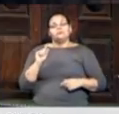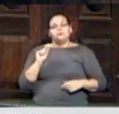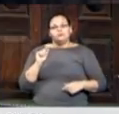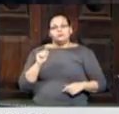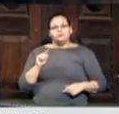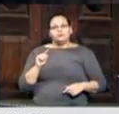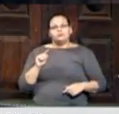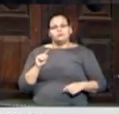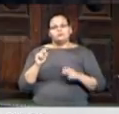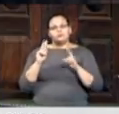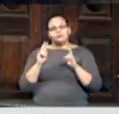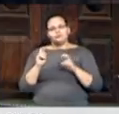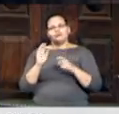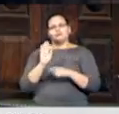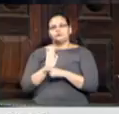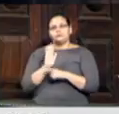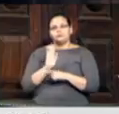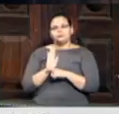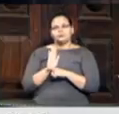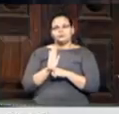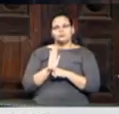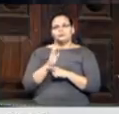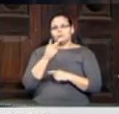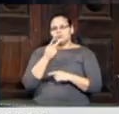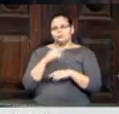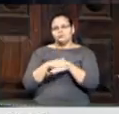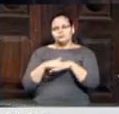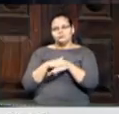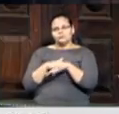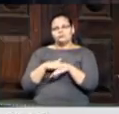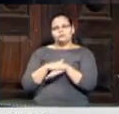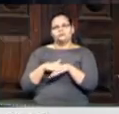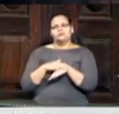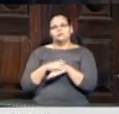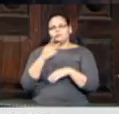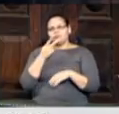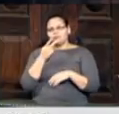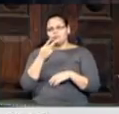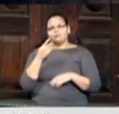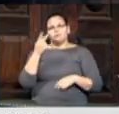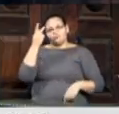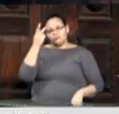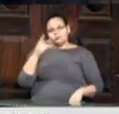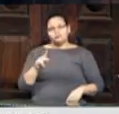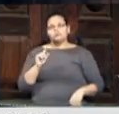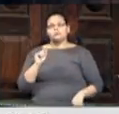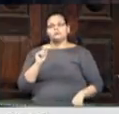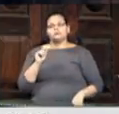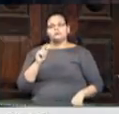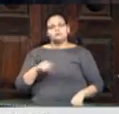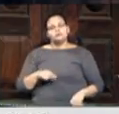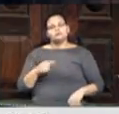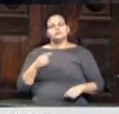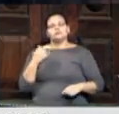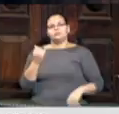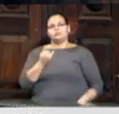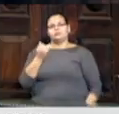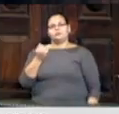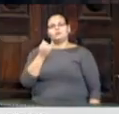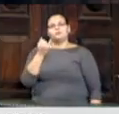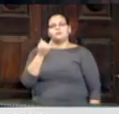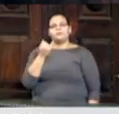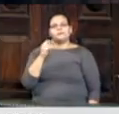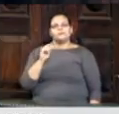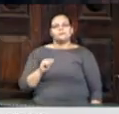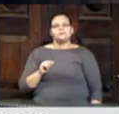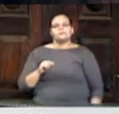em termos de apoio. Nós conversamos, almoçamos hoje, deputado, falando sobre como é fundamental